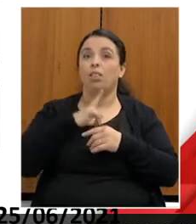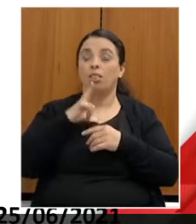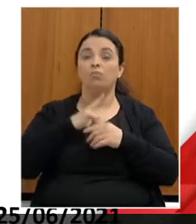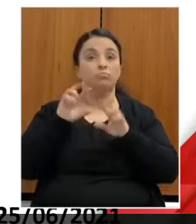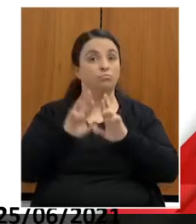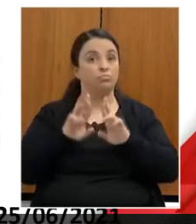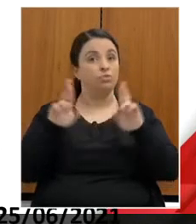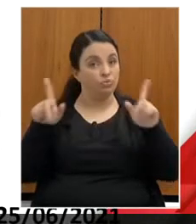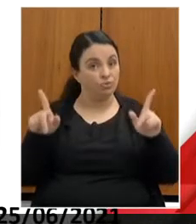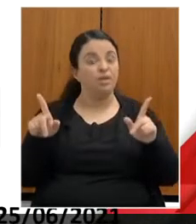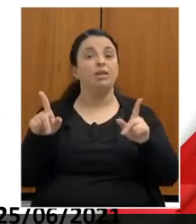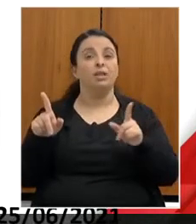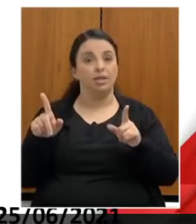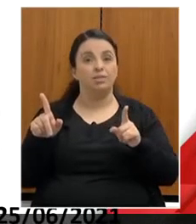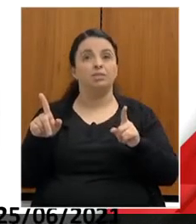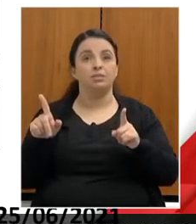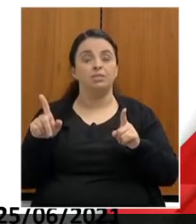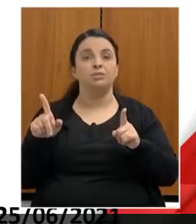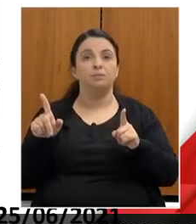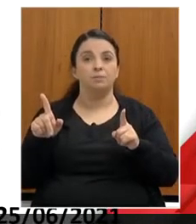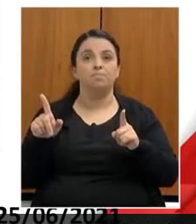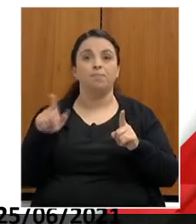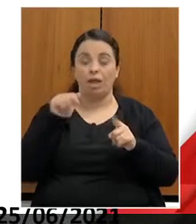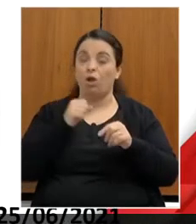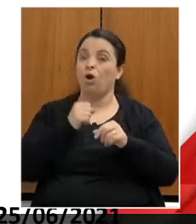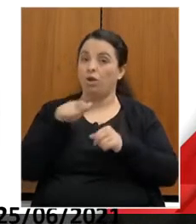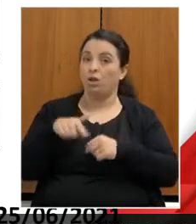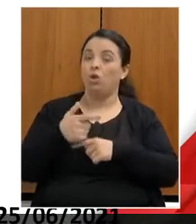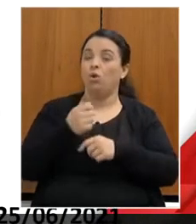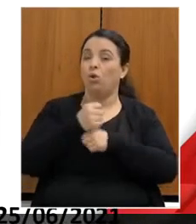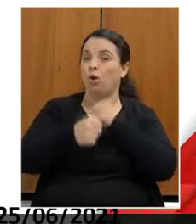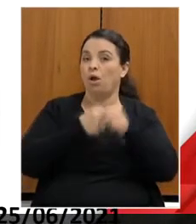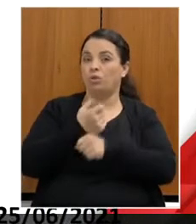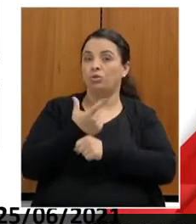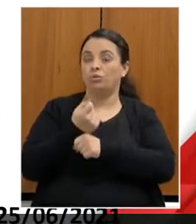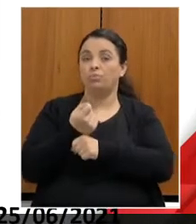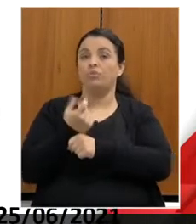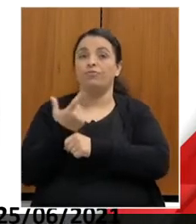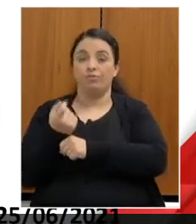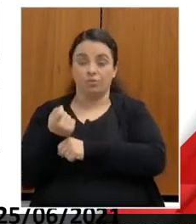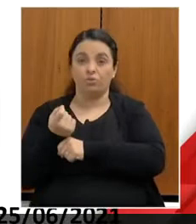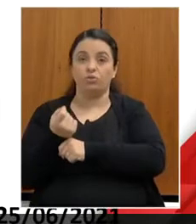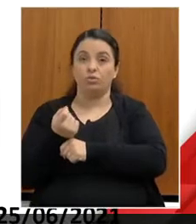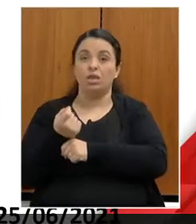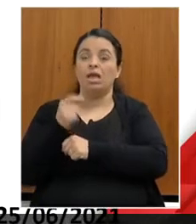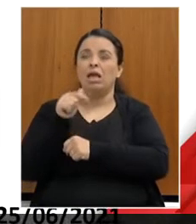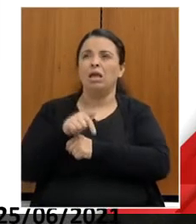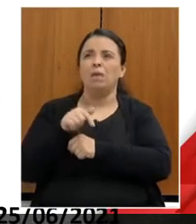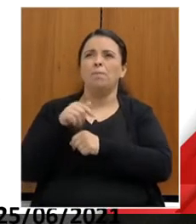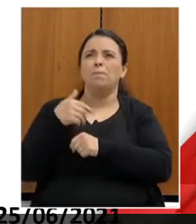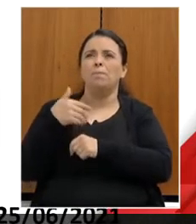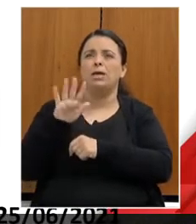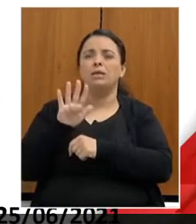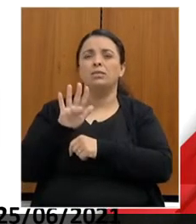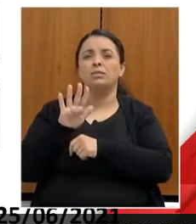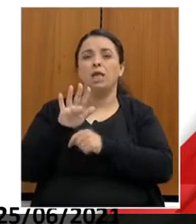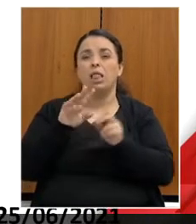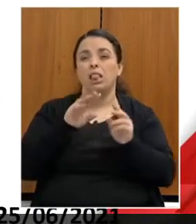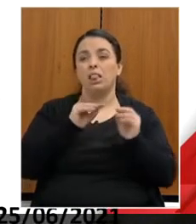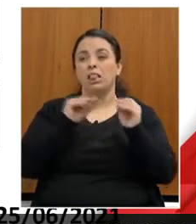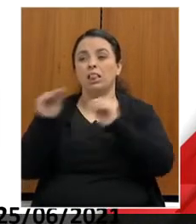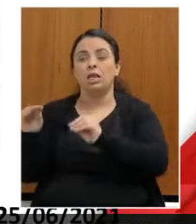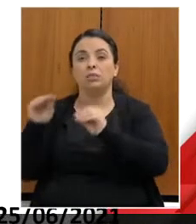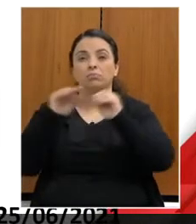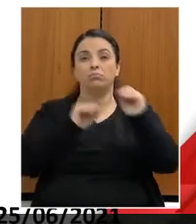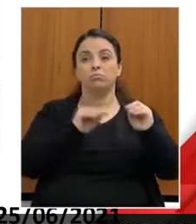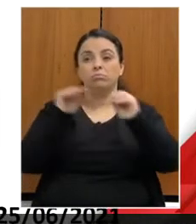acumulada este ano. E só este ano foram mais de 1.034 transferências entre macro